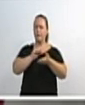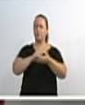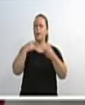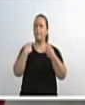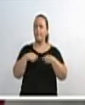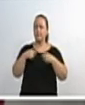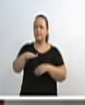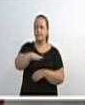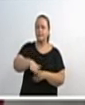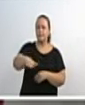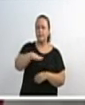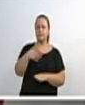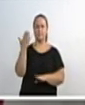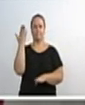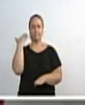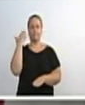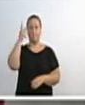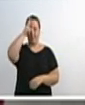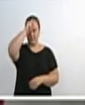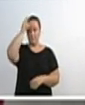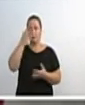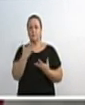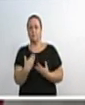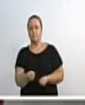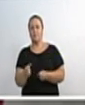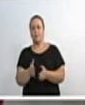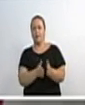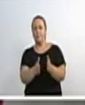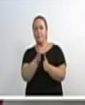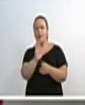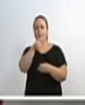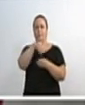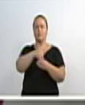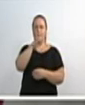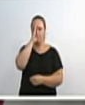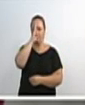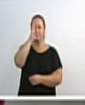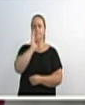o prefeito, na época, acatava, encaminhava, botava como prioridade.